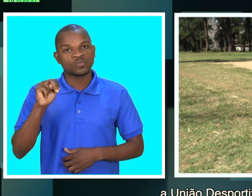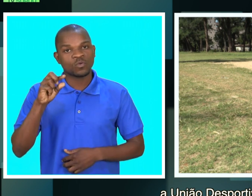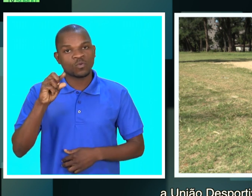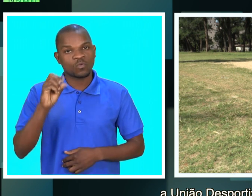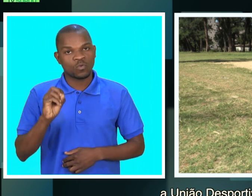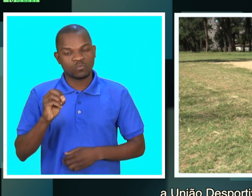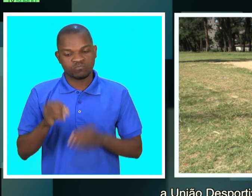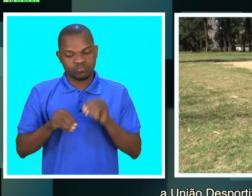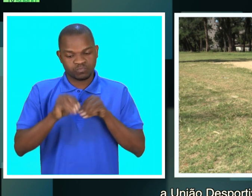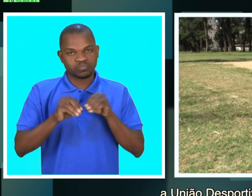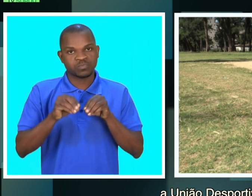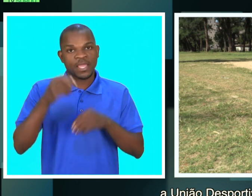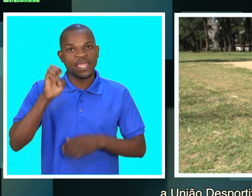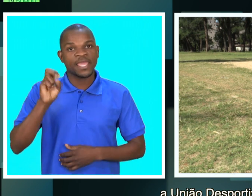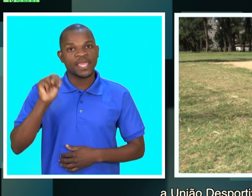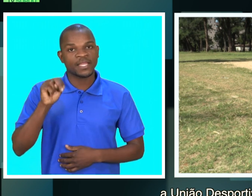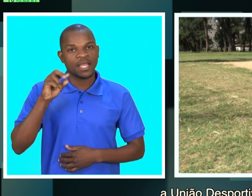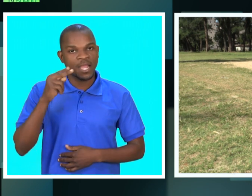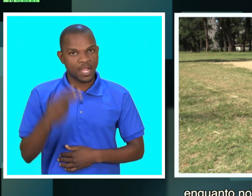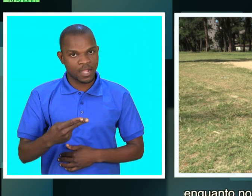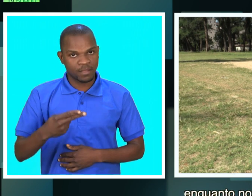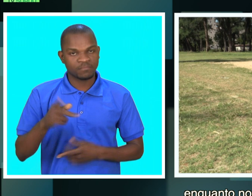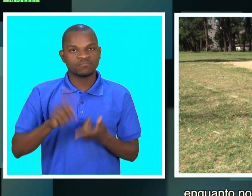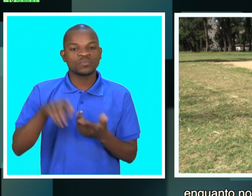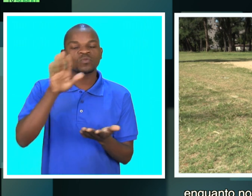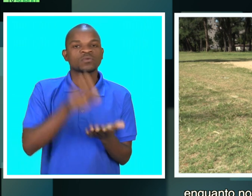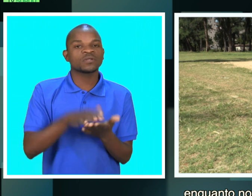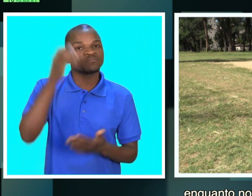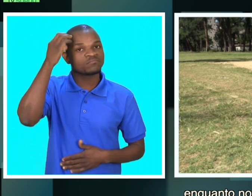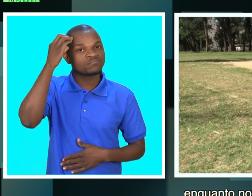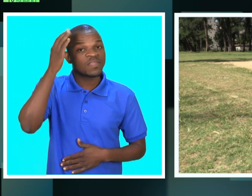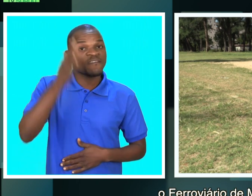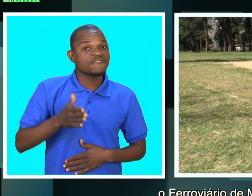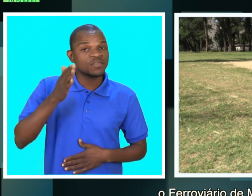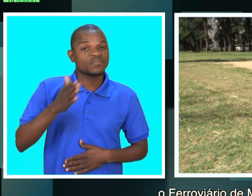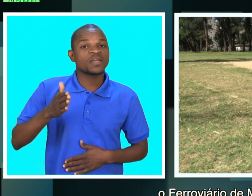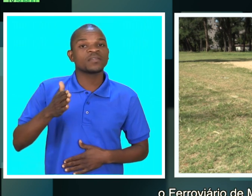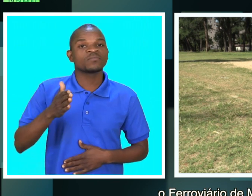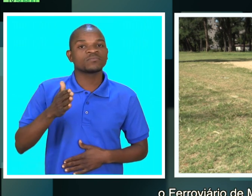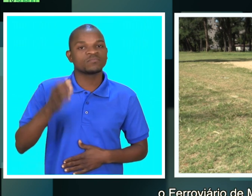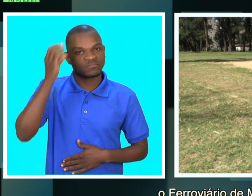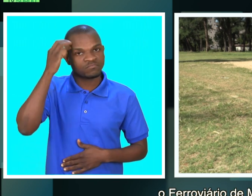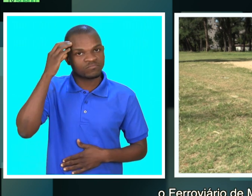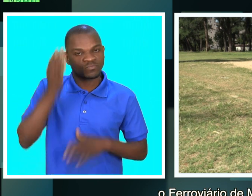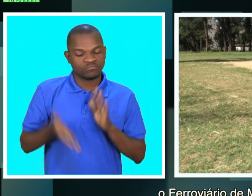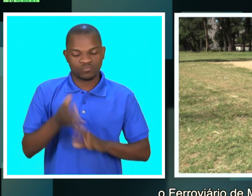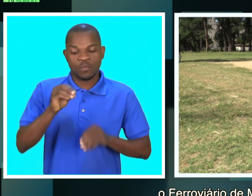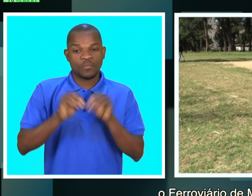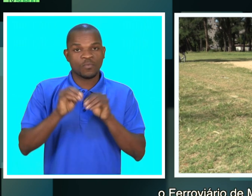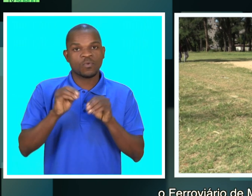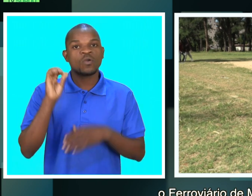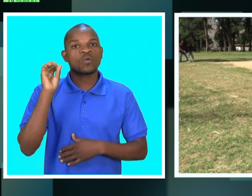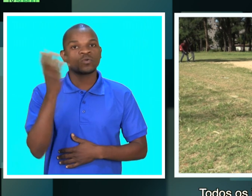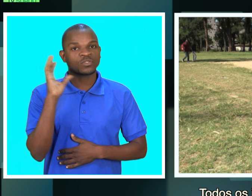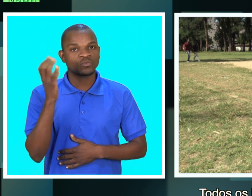recebe a ENH de Vilancolos, enquanto no estádio da Machava, o Ferroviário de Maputo mede forças com